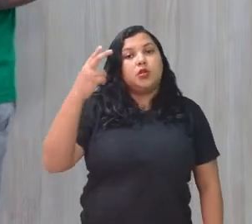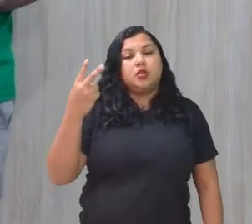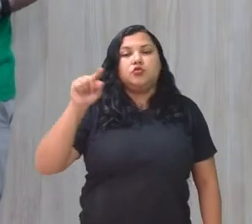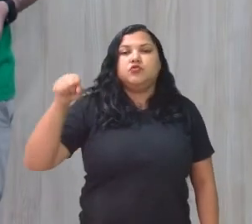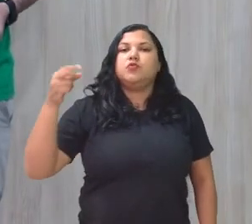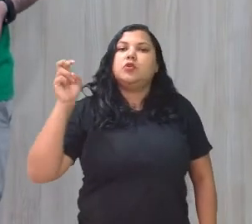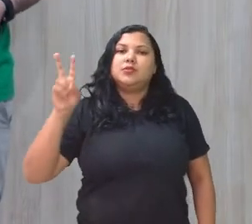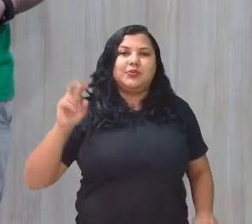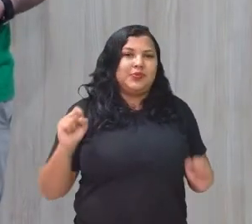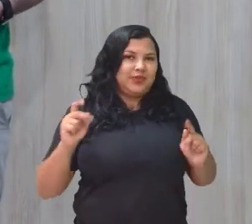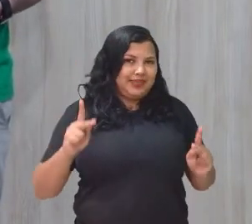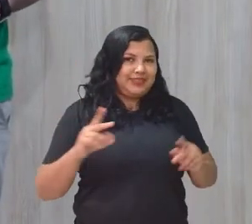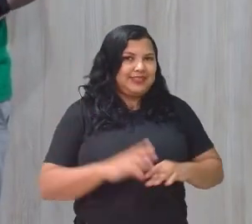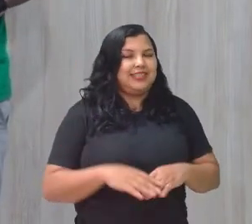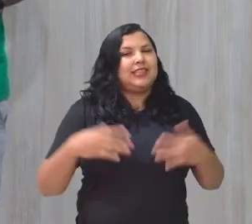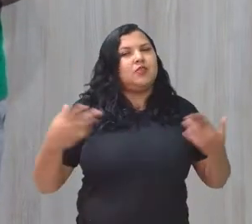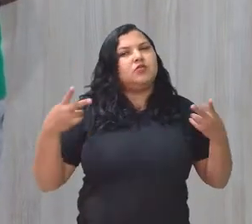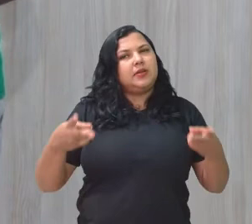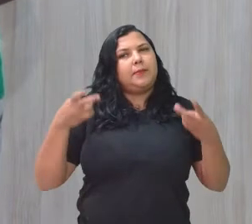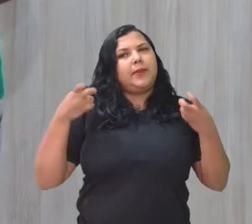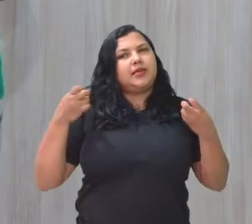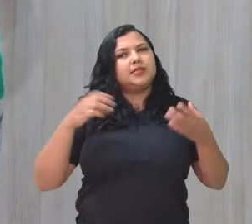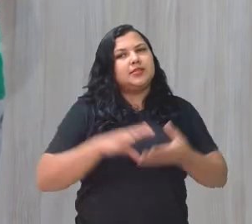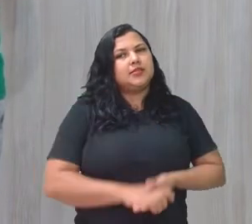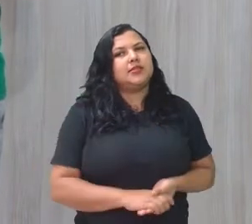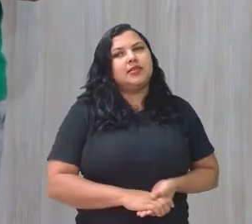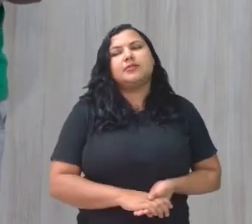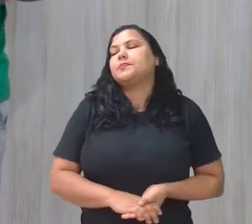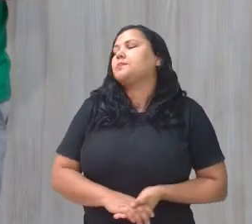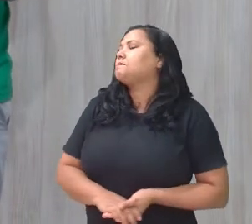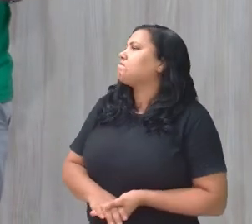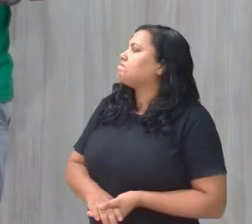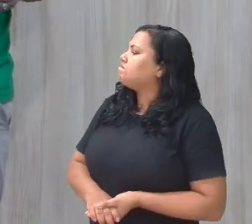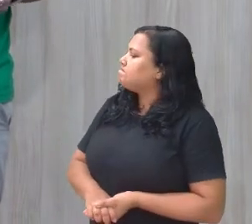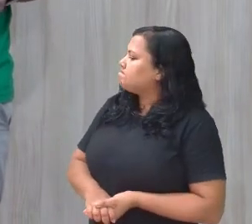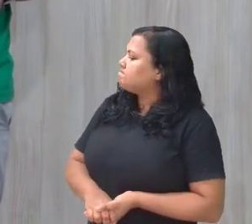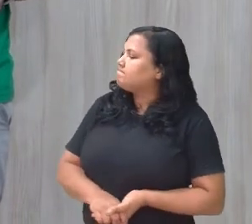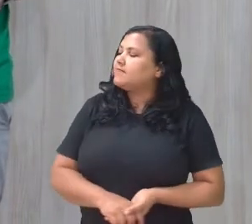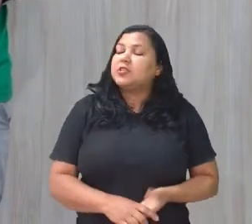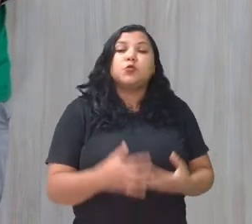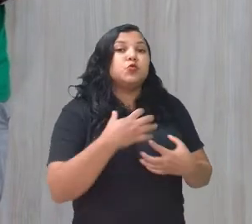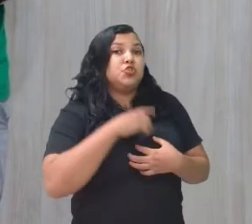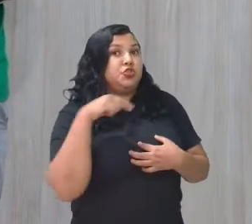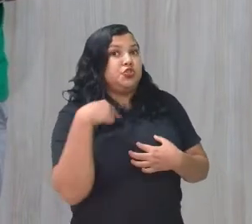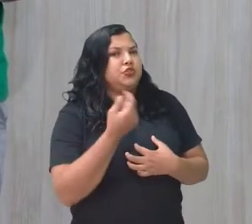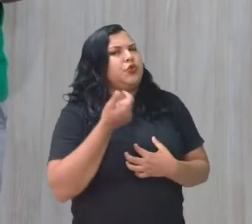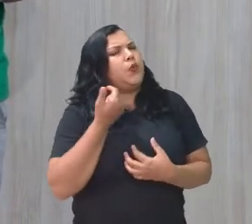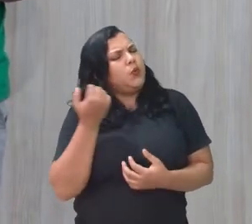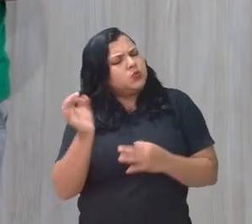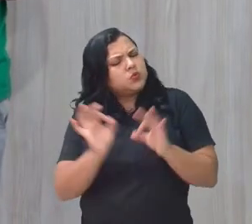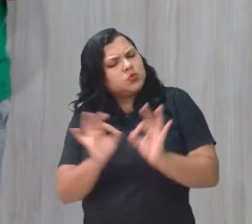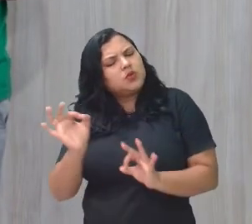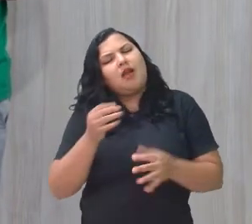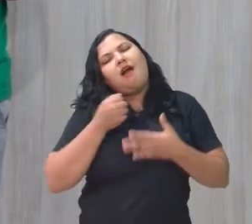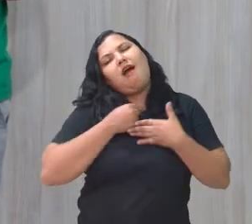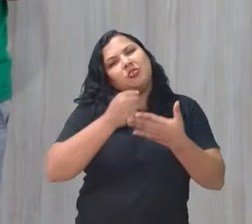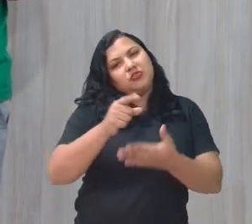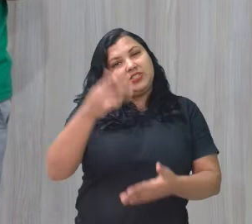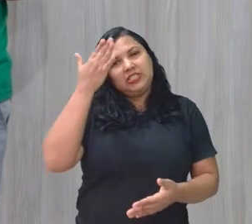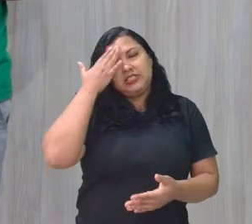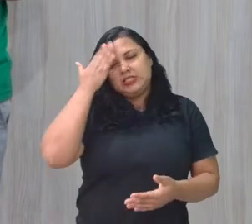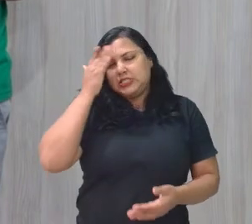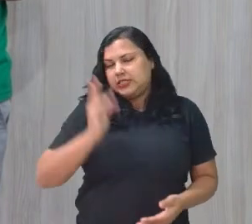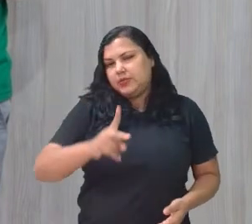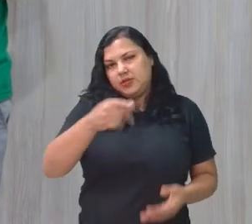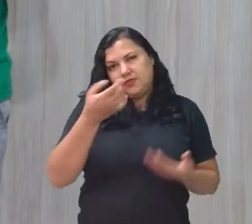52,5, tá bom? Então percebe que esses modos, esse jeito da gente fazer, ajuda você a compreender toda vez que você